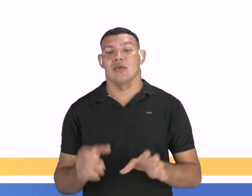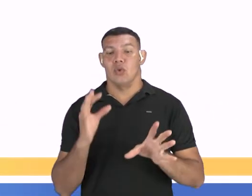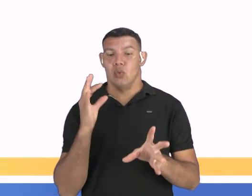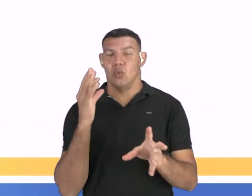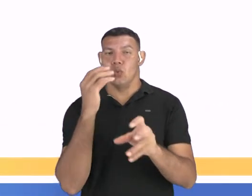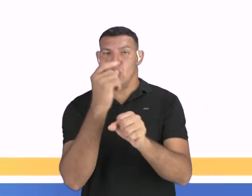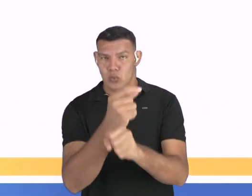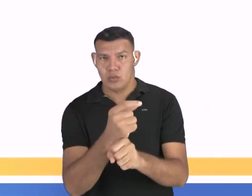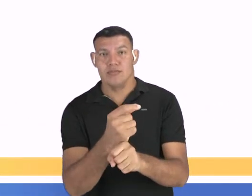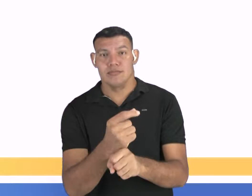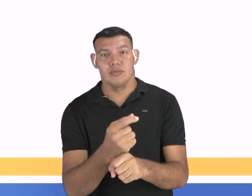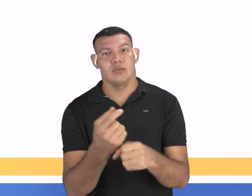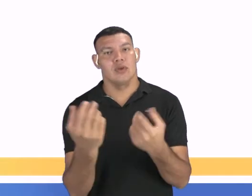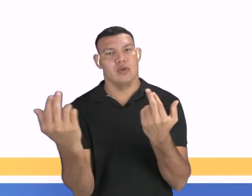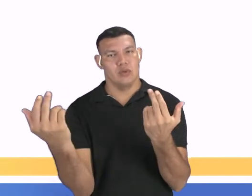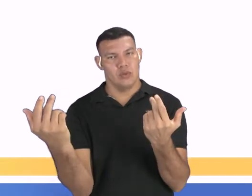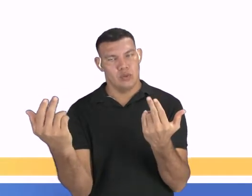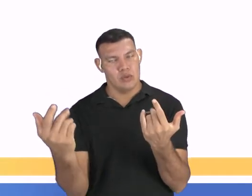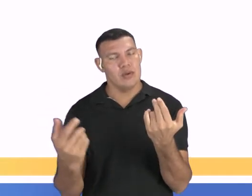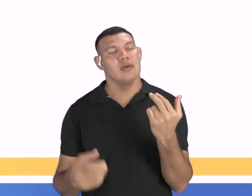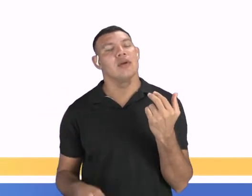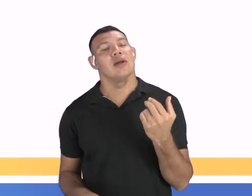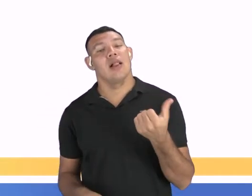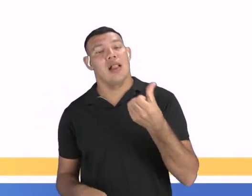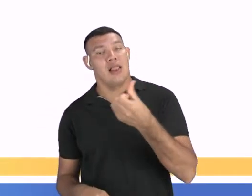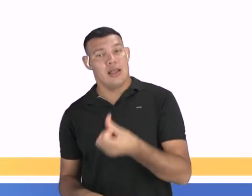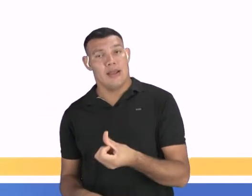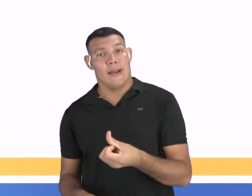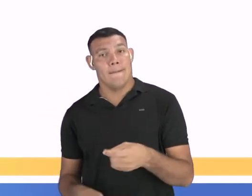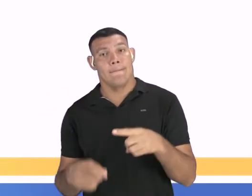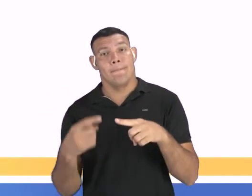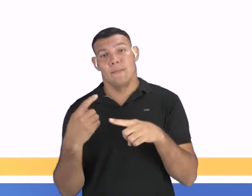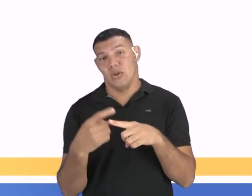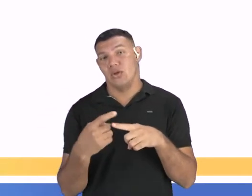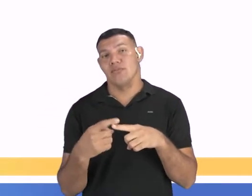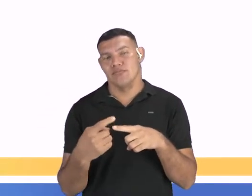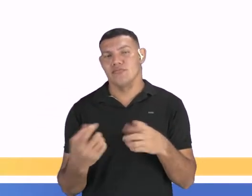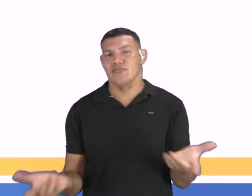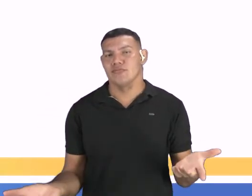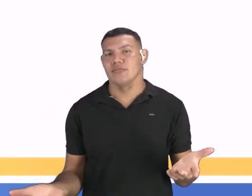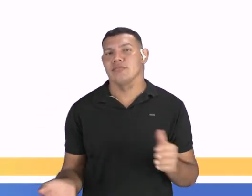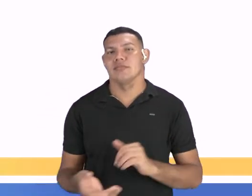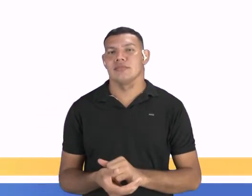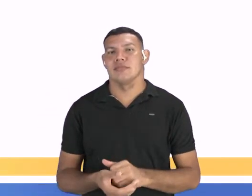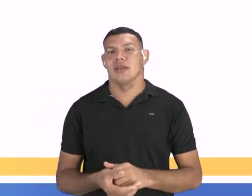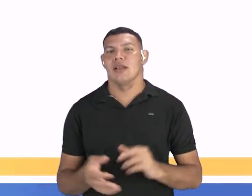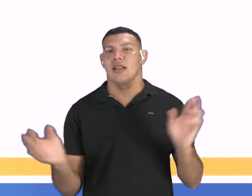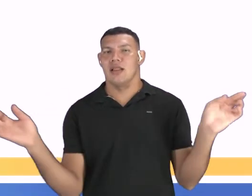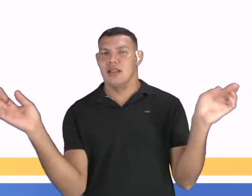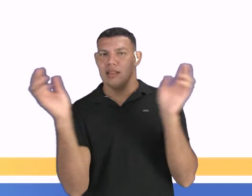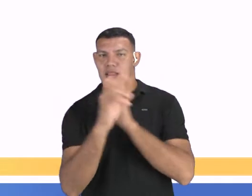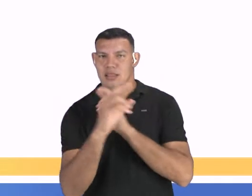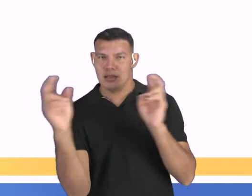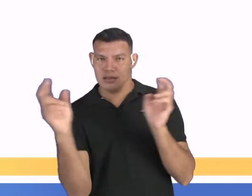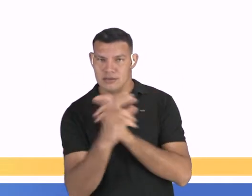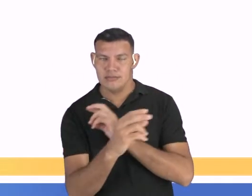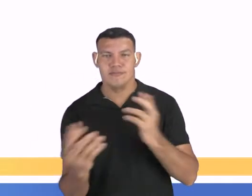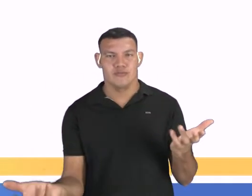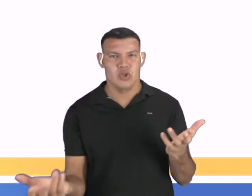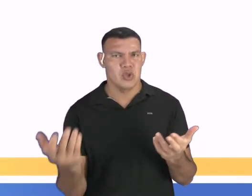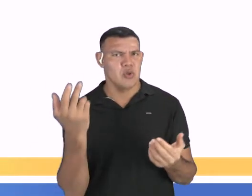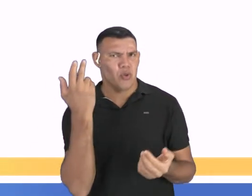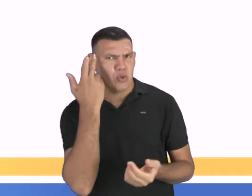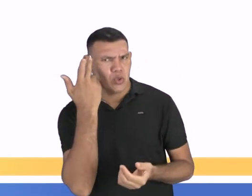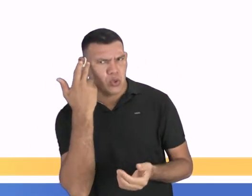Observe por quê. Ele é o maior número que corresponde, né? Ou seja, está em comum nos